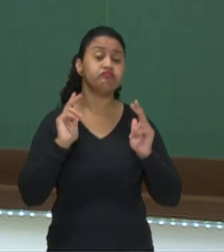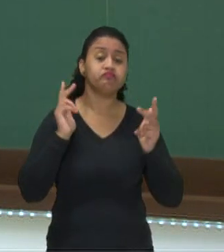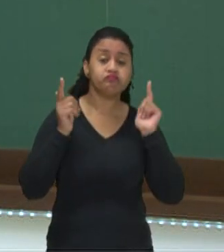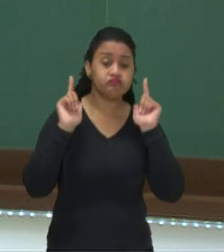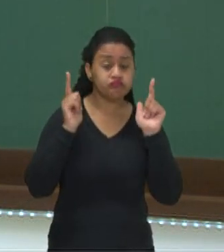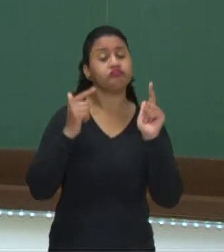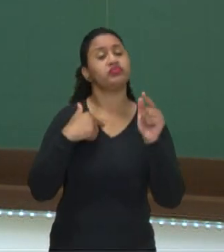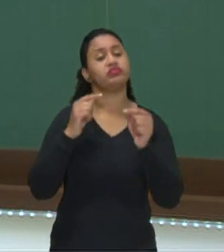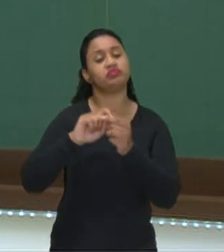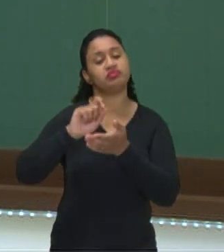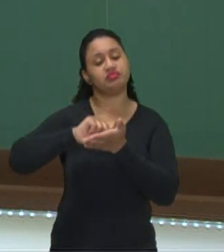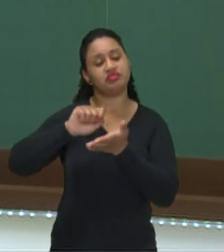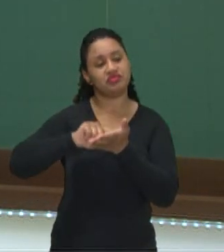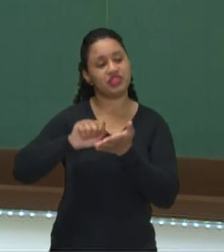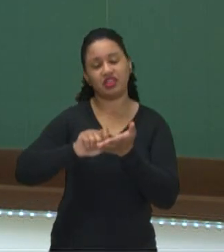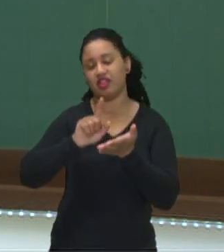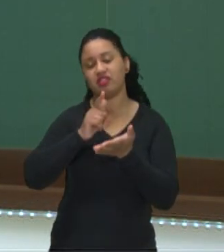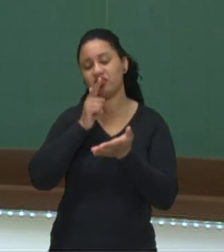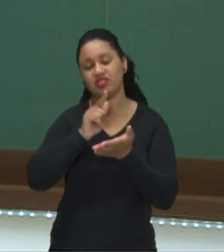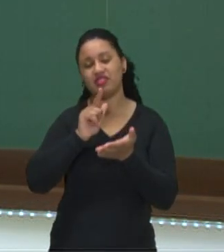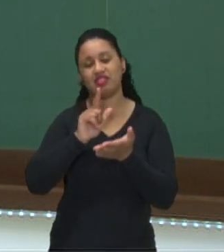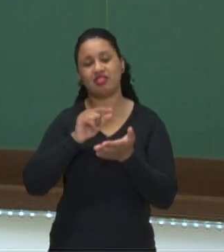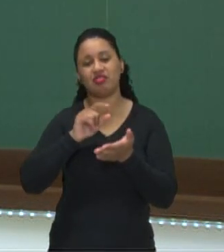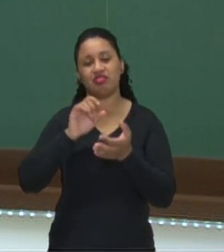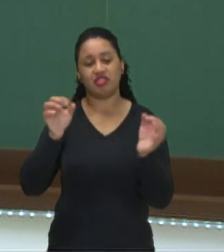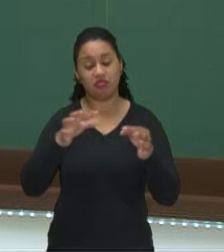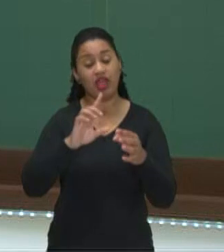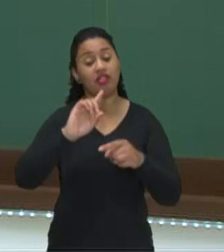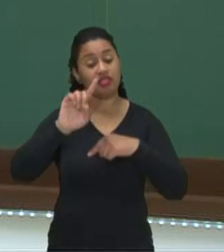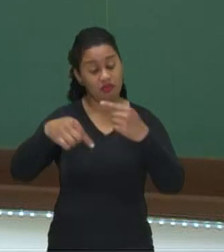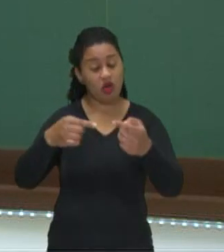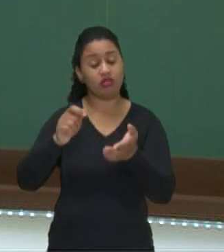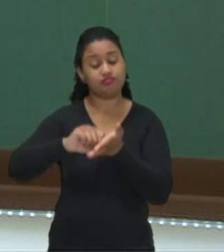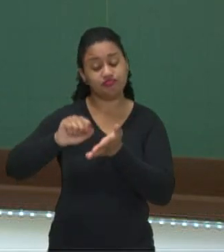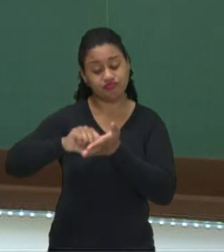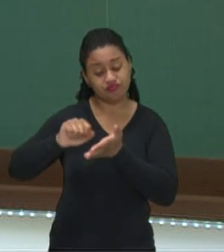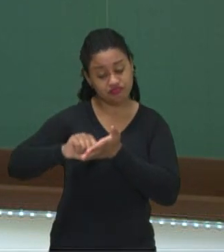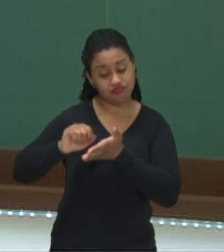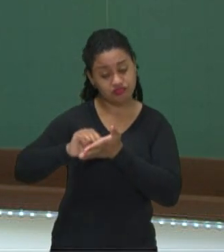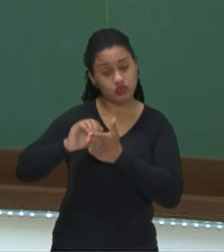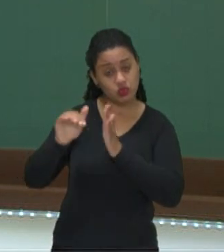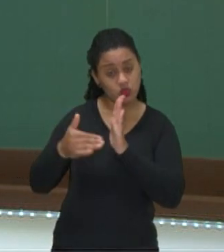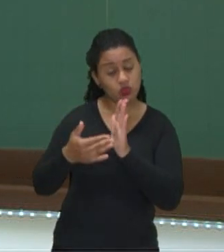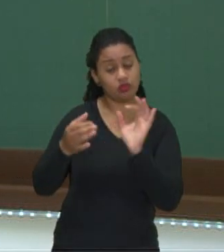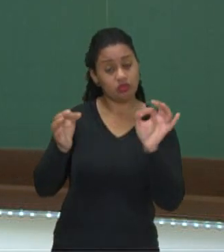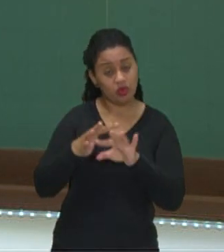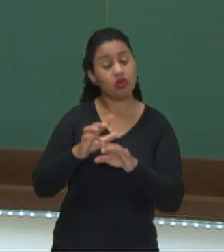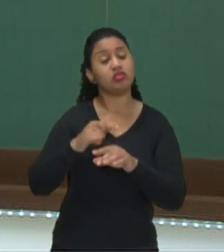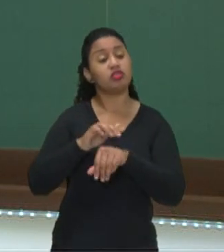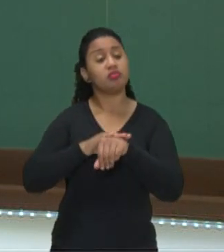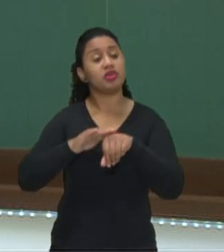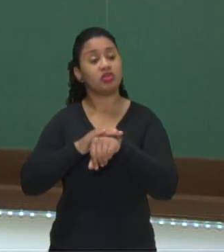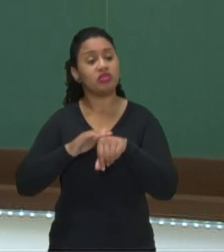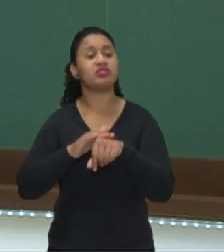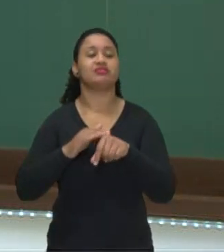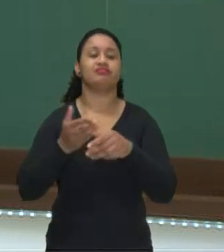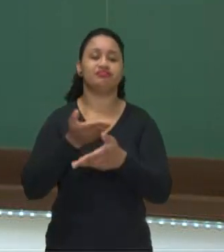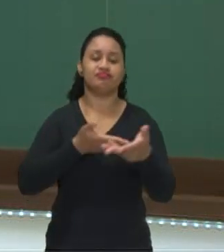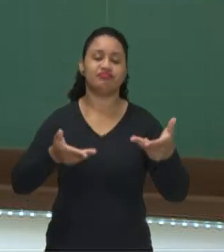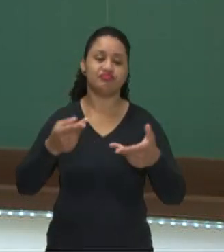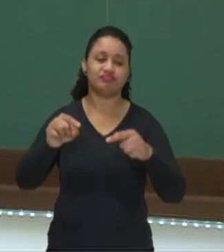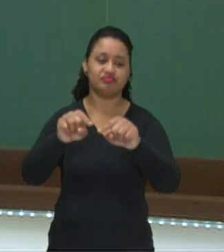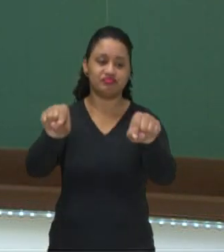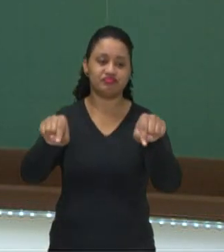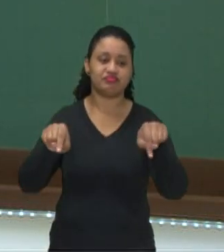essas anotações. Quem não conseguiu finalizar, termina de finalizar essas anotações para conversar, socializar